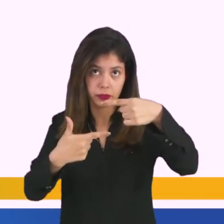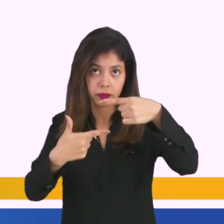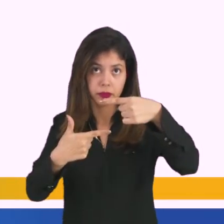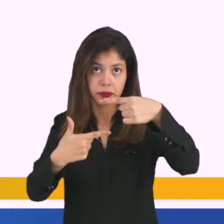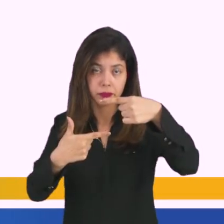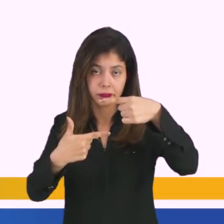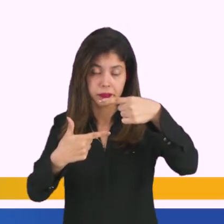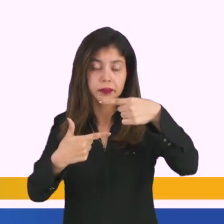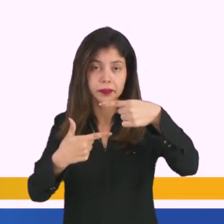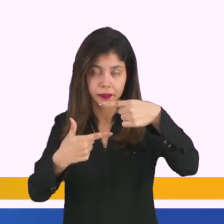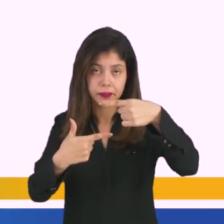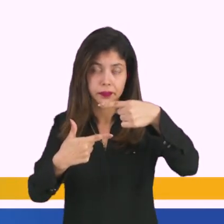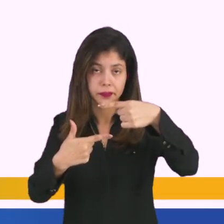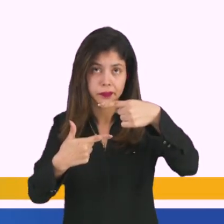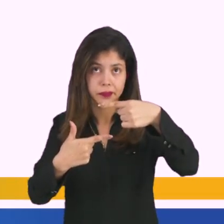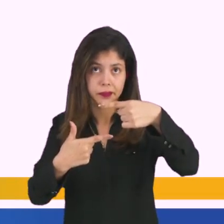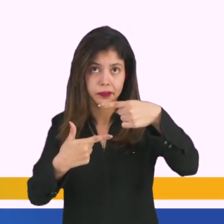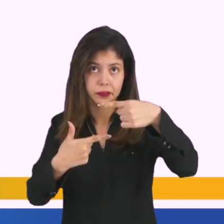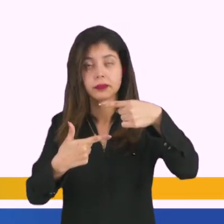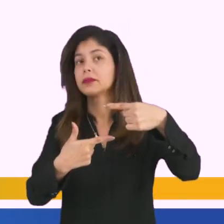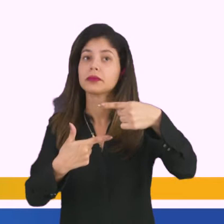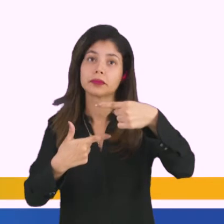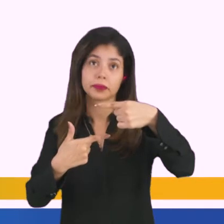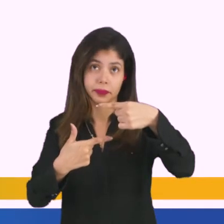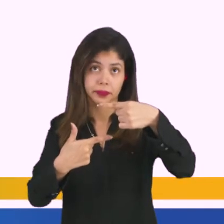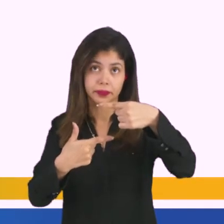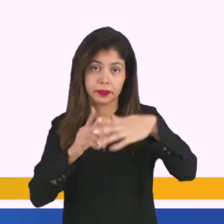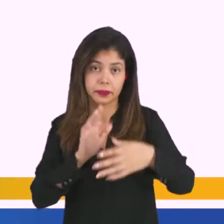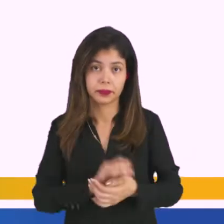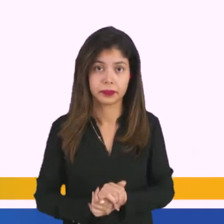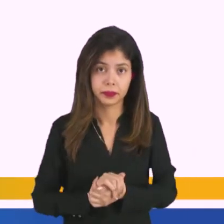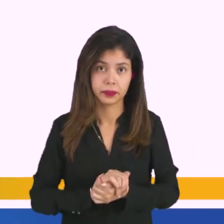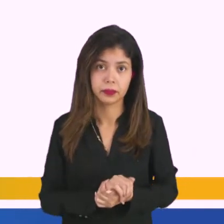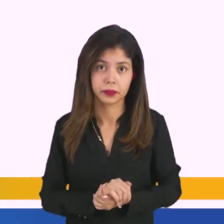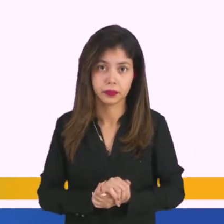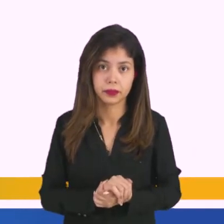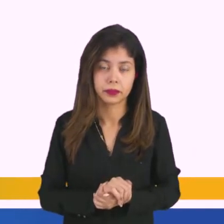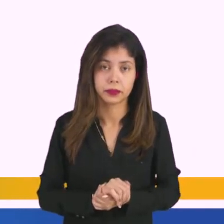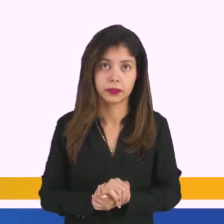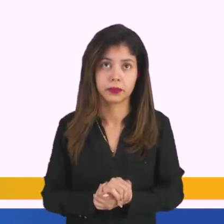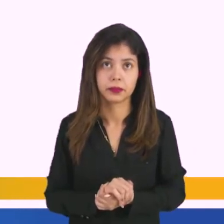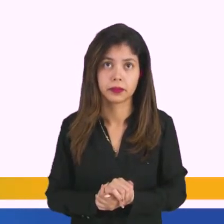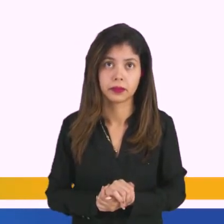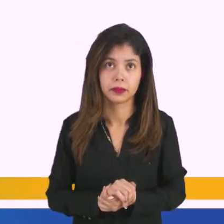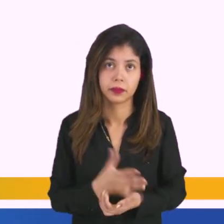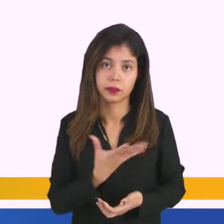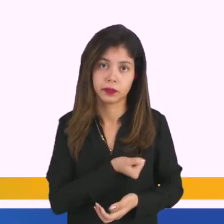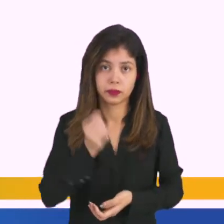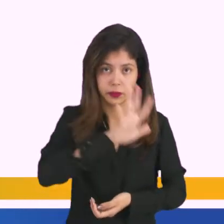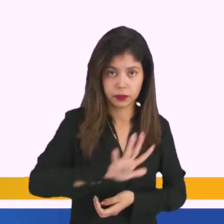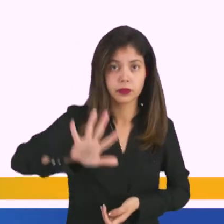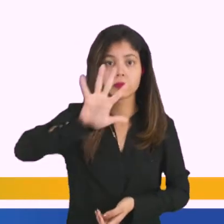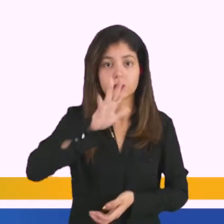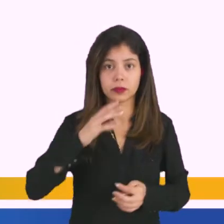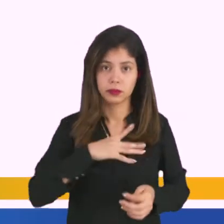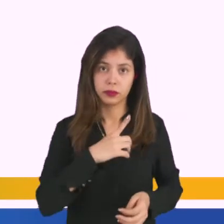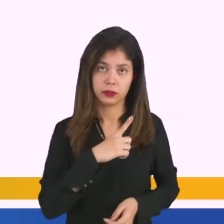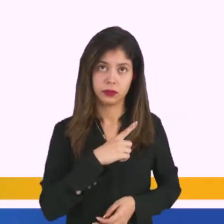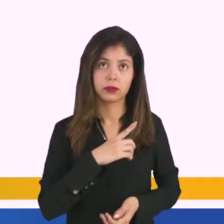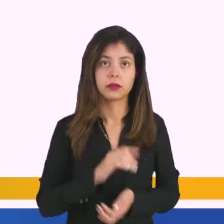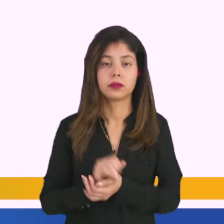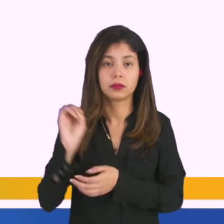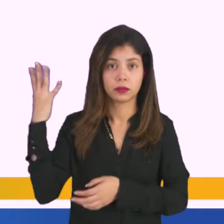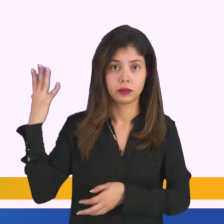aí que nos favorecem, né, do espaço favorável, sobre 12, né, que indica o número total aí de possibilidades que